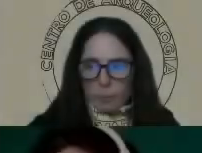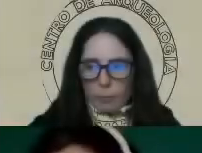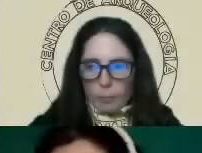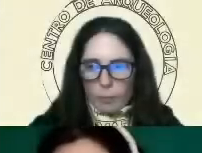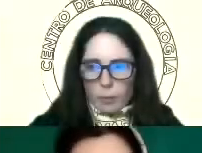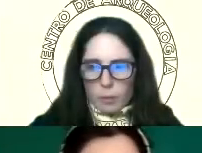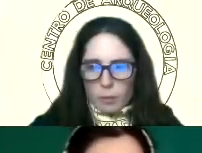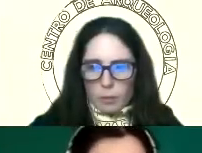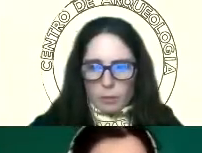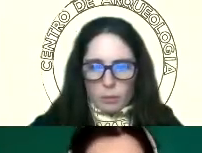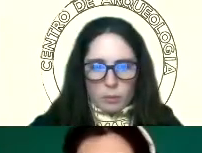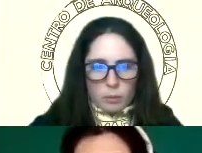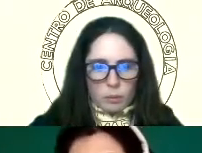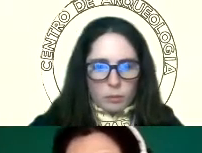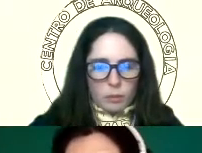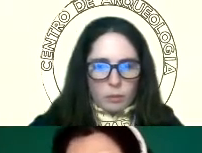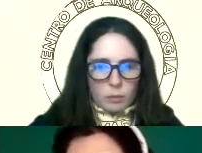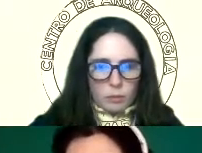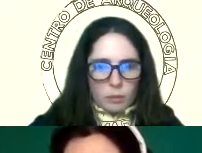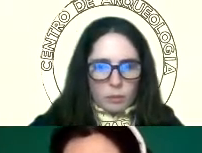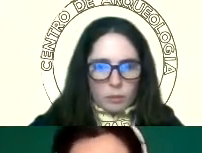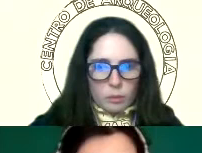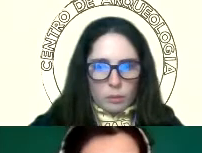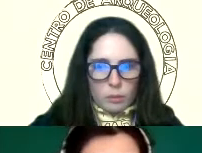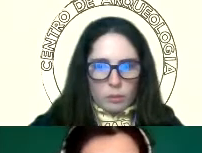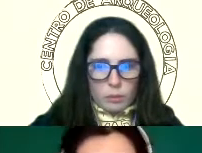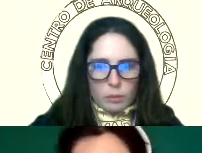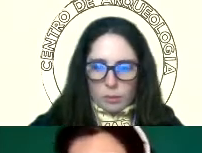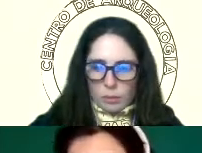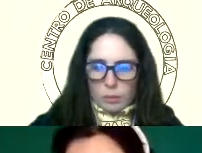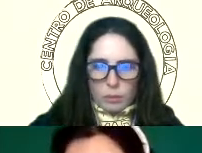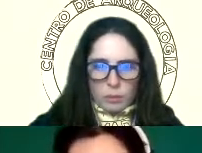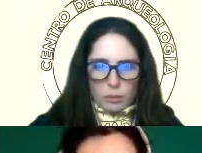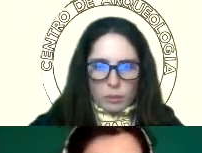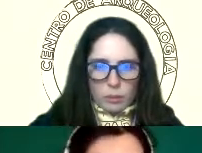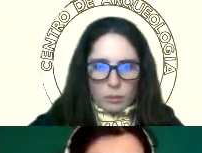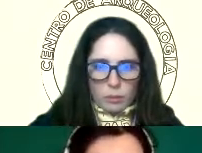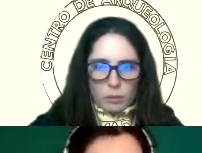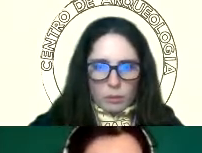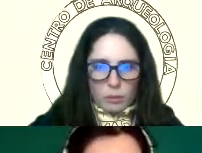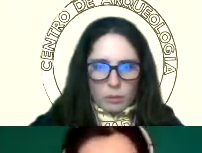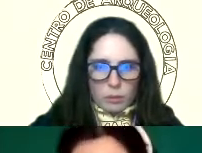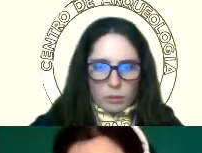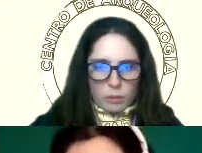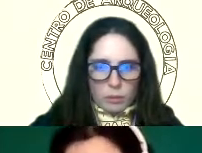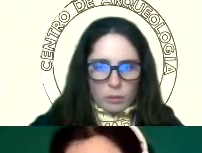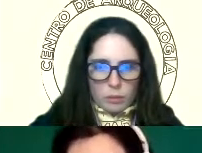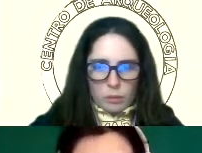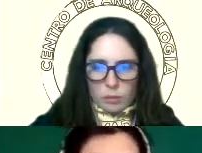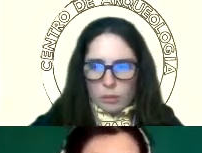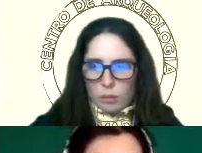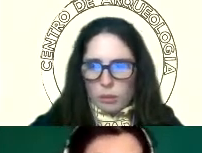Antes de mais nada, gostava de, em meu nome e em nome do GES, agradecer o convite que o Centro de Arqueologia de